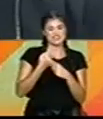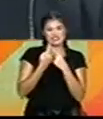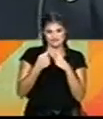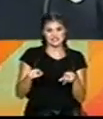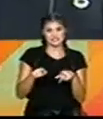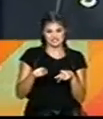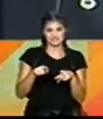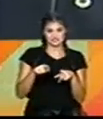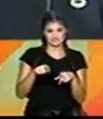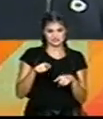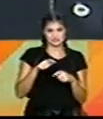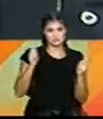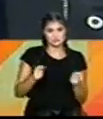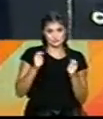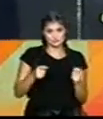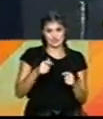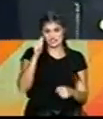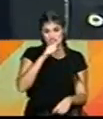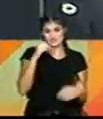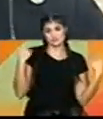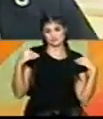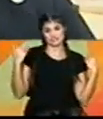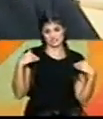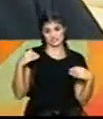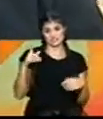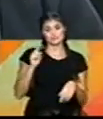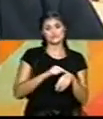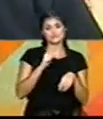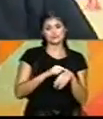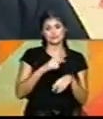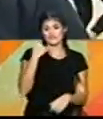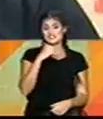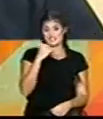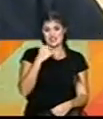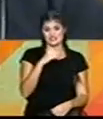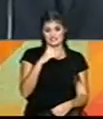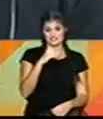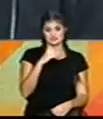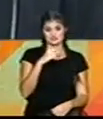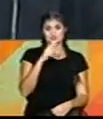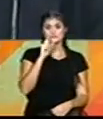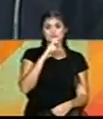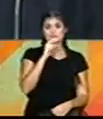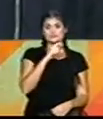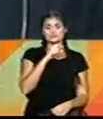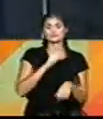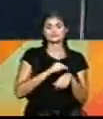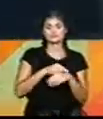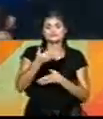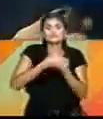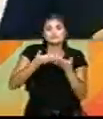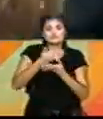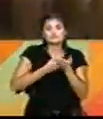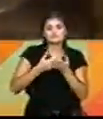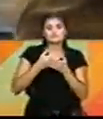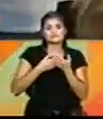para além da promoção da atividade física, que as pessoas tenham momentos de felicidade, que possam ter momentos de partilha, de